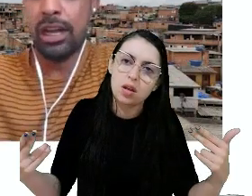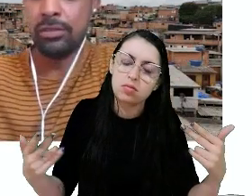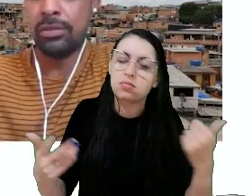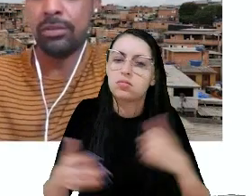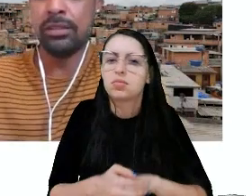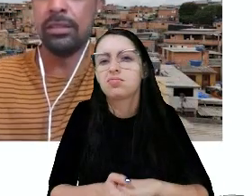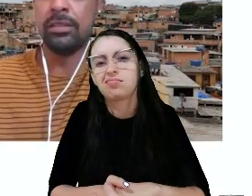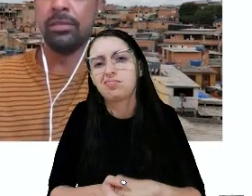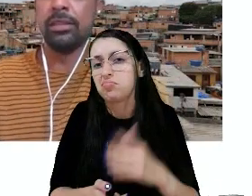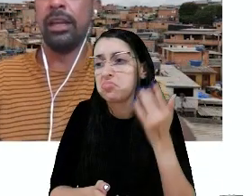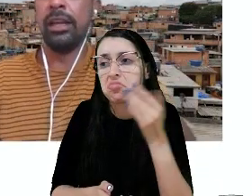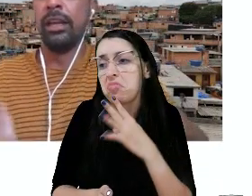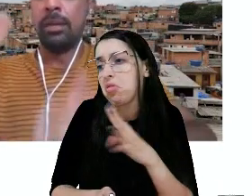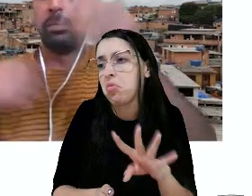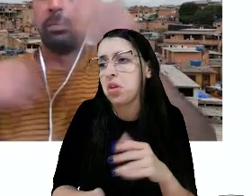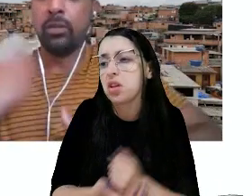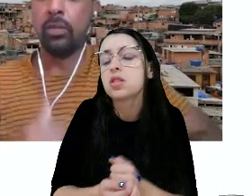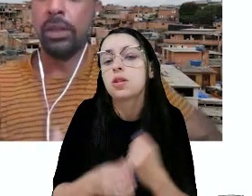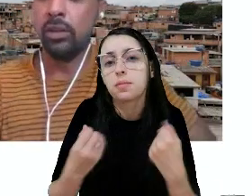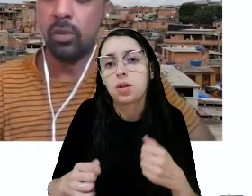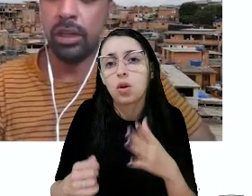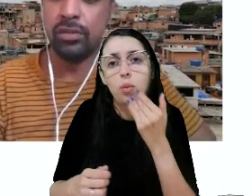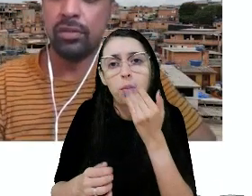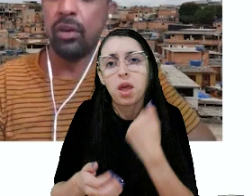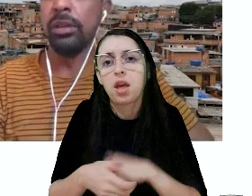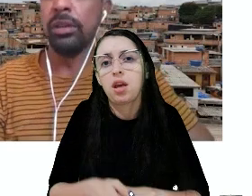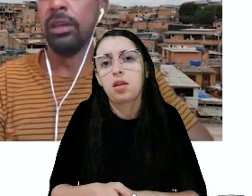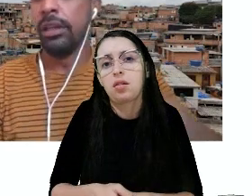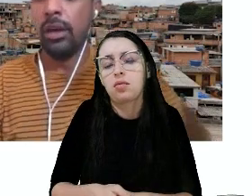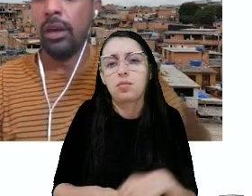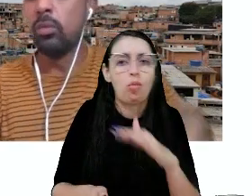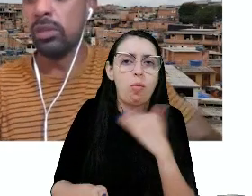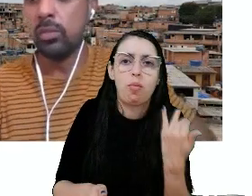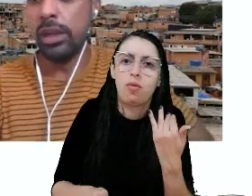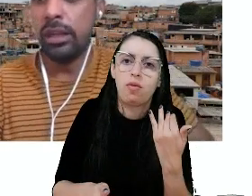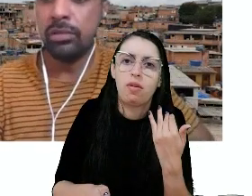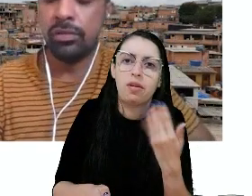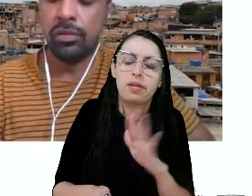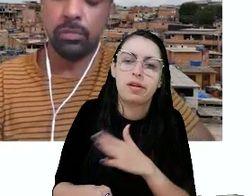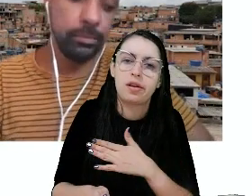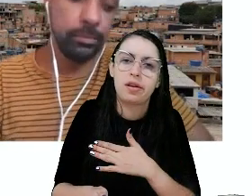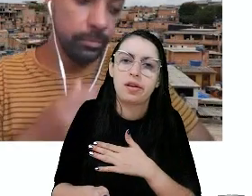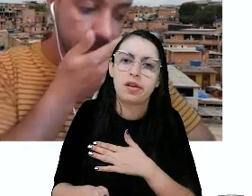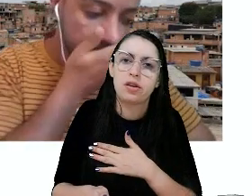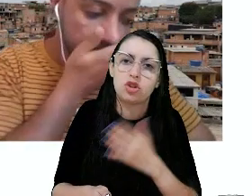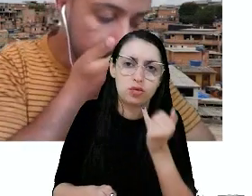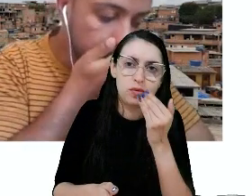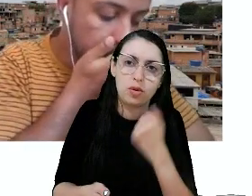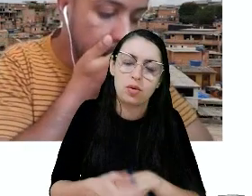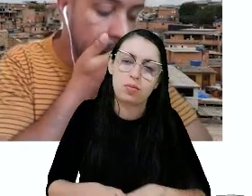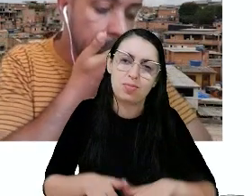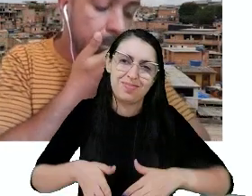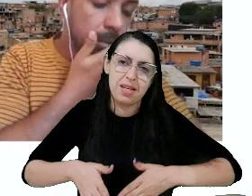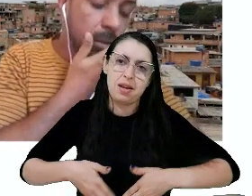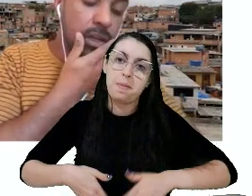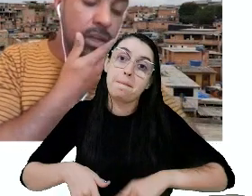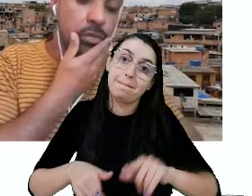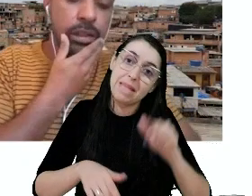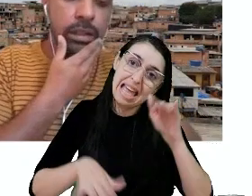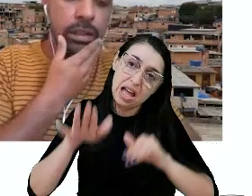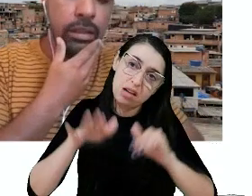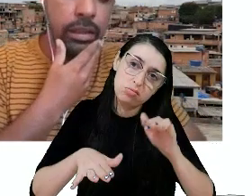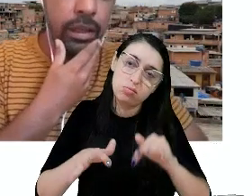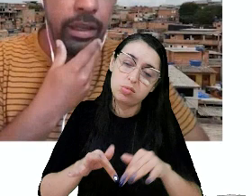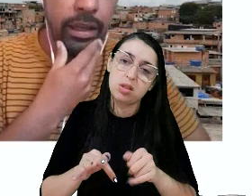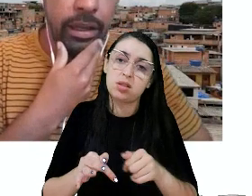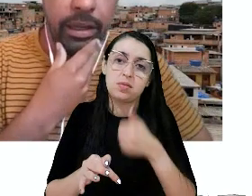outro tipo de cacto, que eu nem sei dizer o que é, para poder comer e não morrer de fome, e algumas morrendo de fome. Então, eu